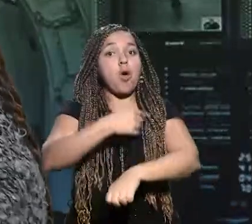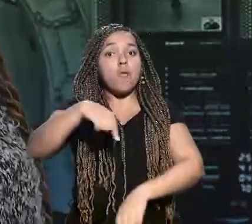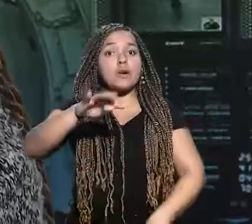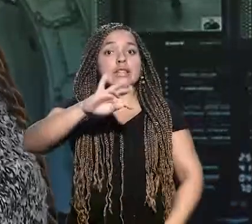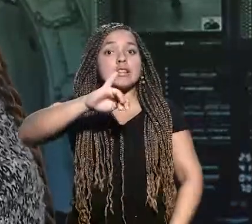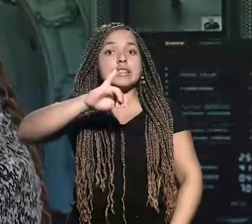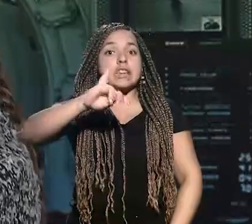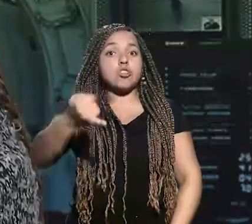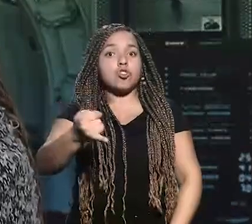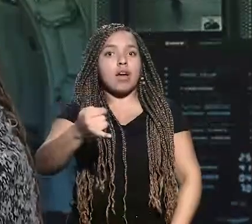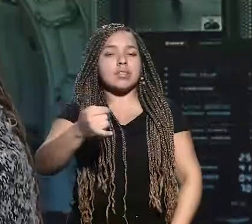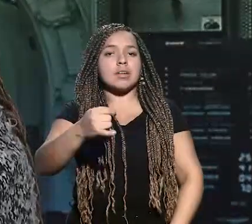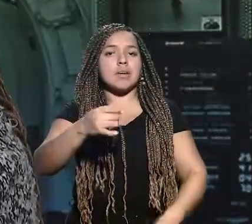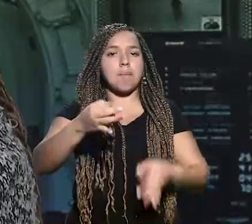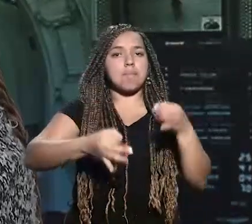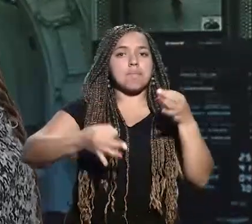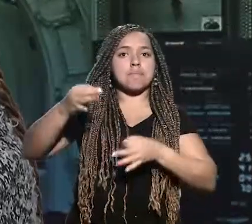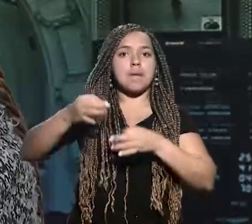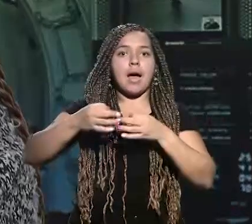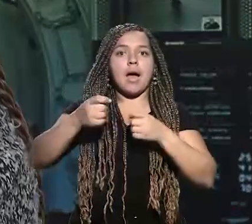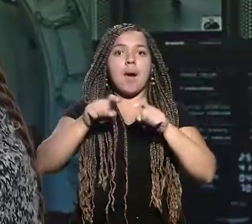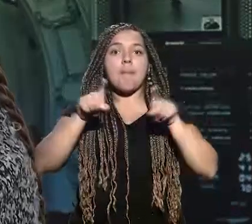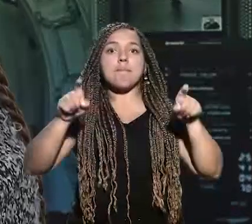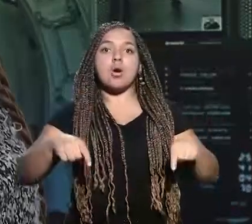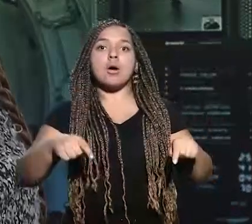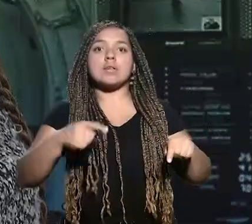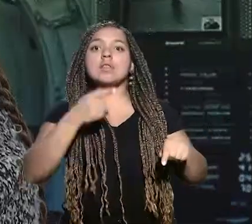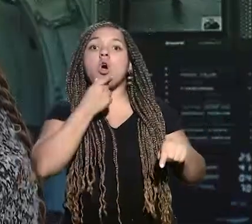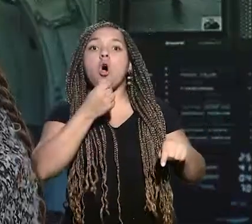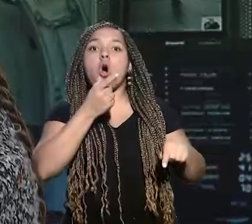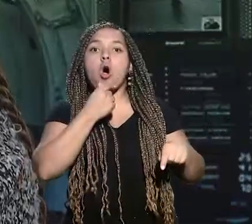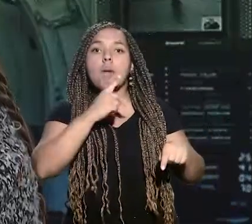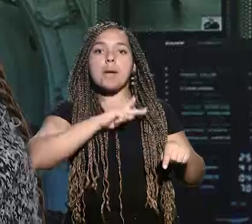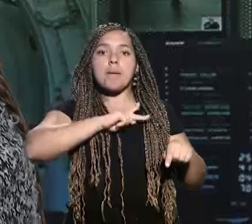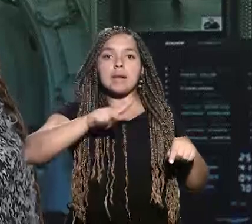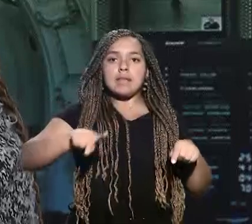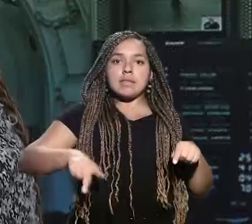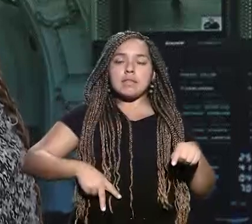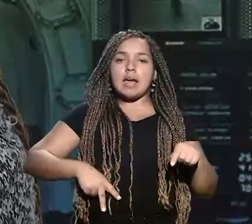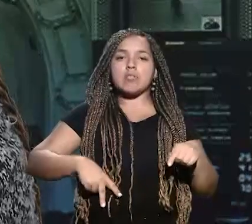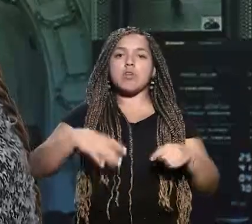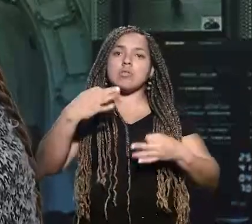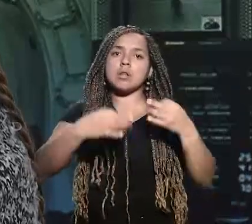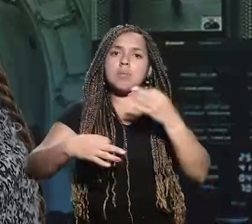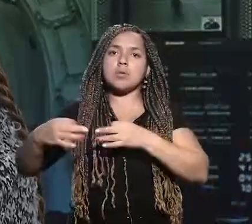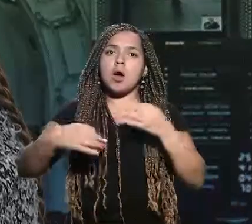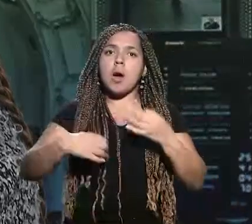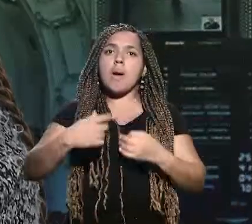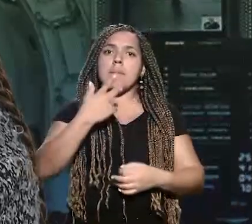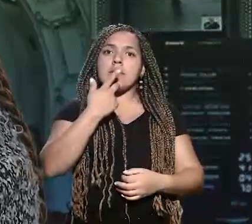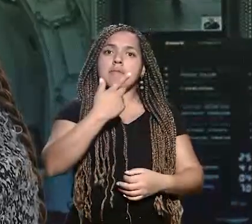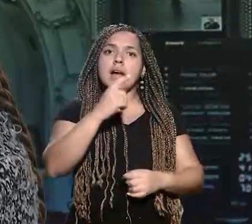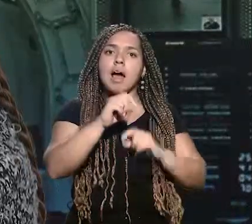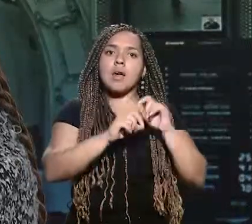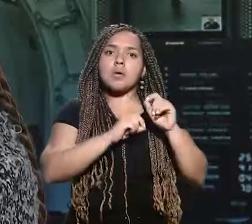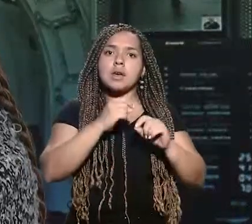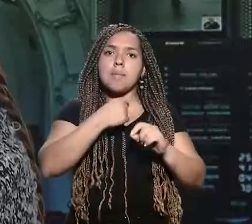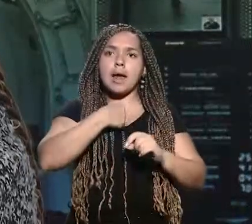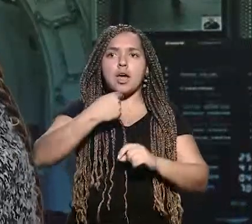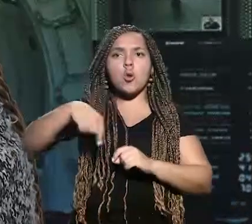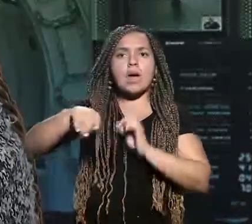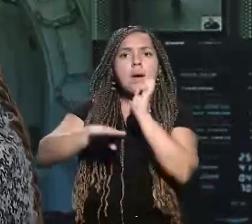de Justiça para a posse do presidente do tribunal. E eu fui convidada a ocupar o elevador de